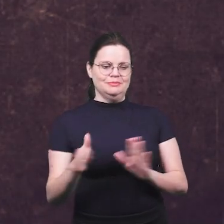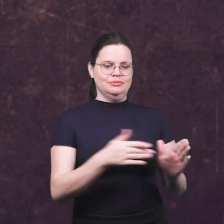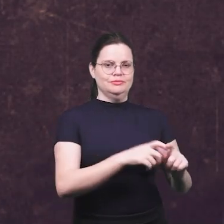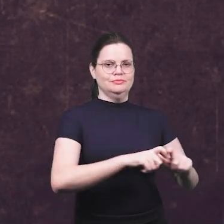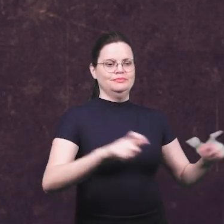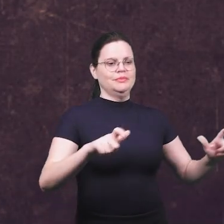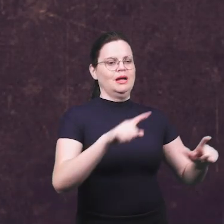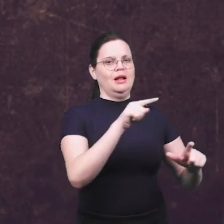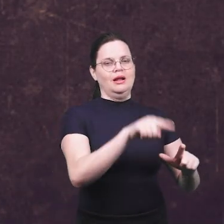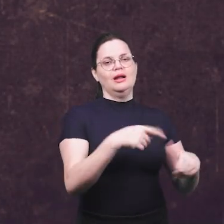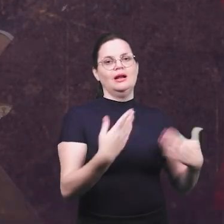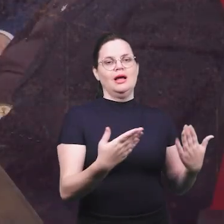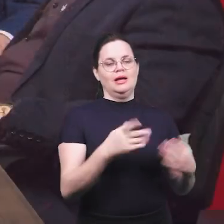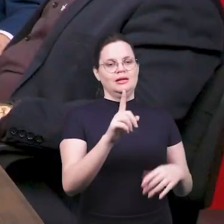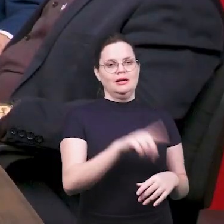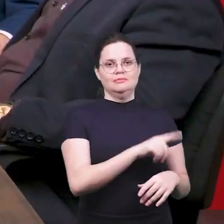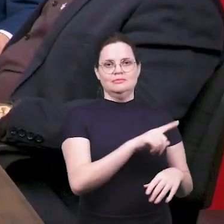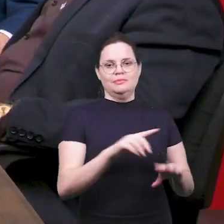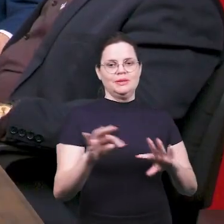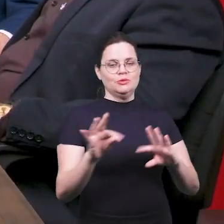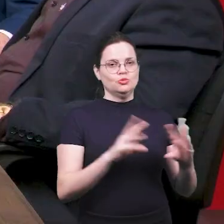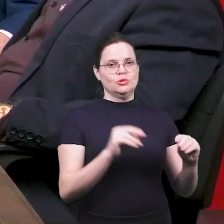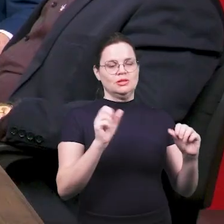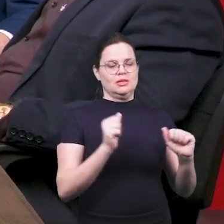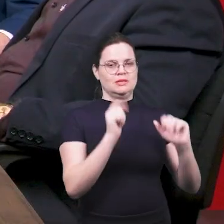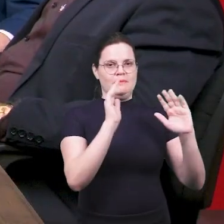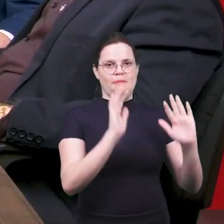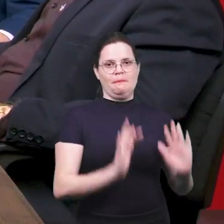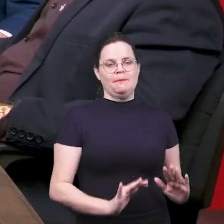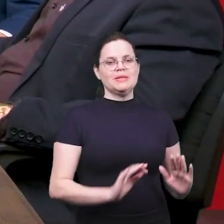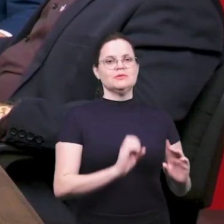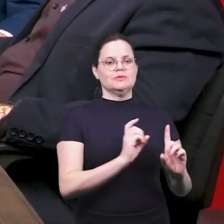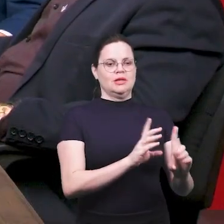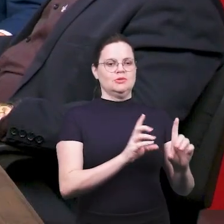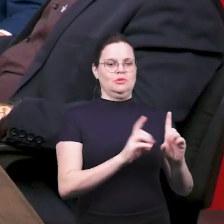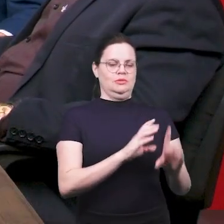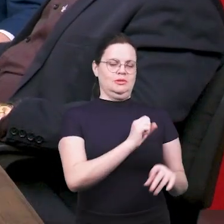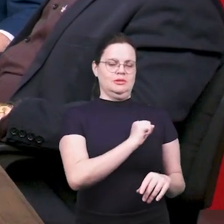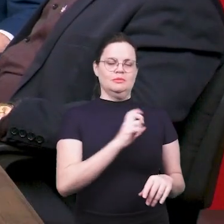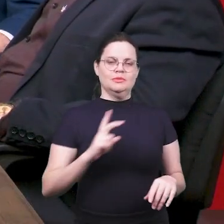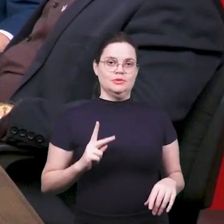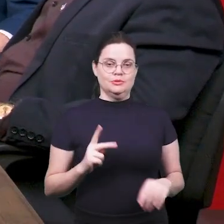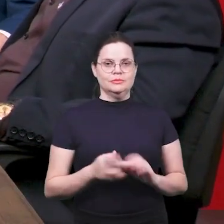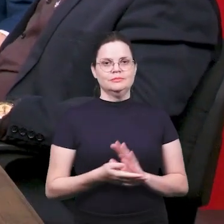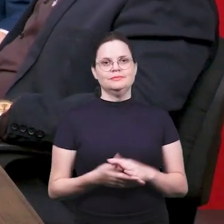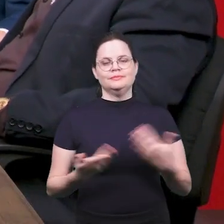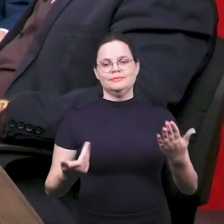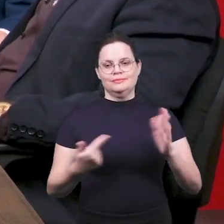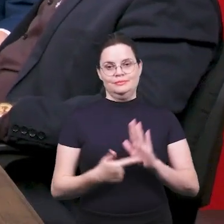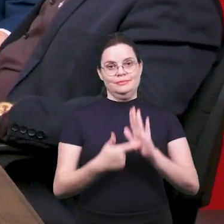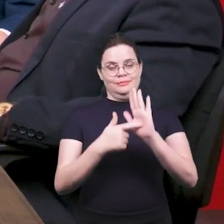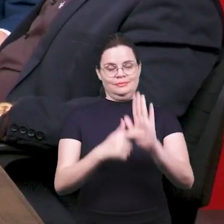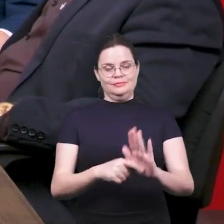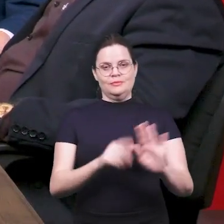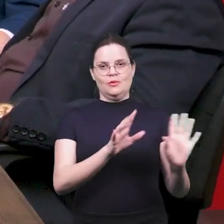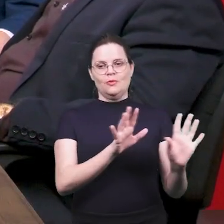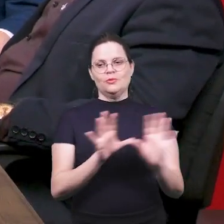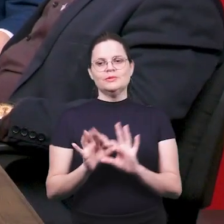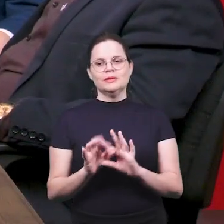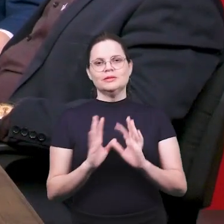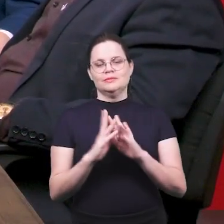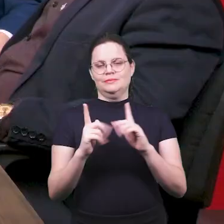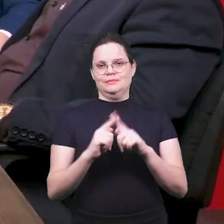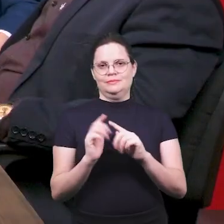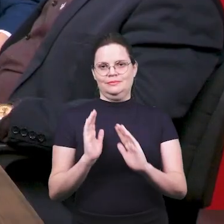a doutrina apostólica. Ele colocou de uma forma que contextualizou exatamente esse momento que a igreja estava